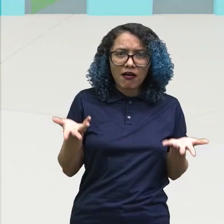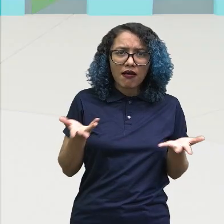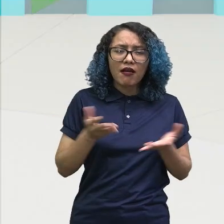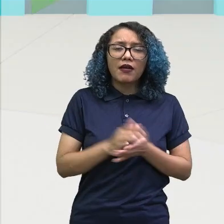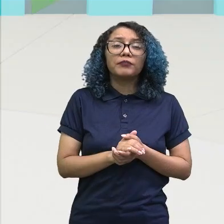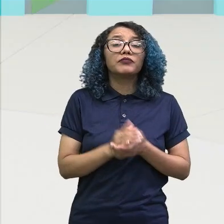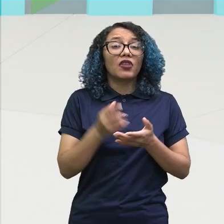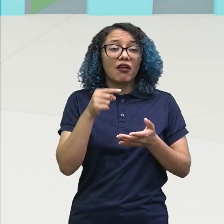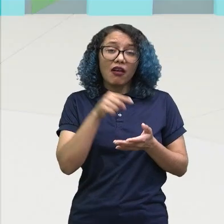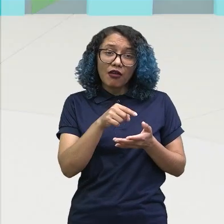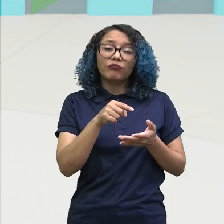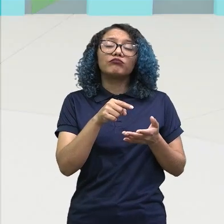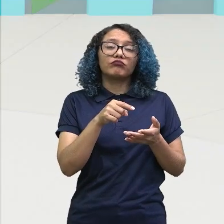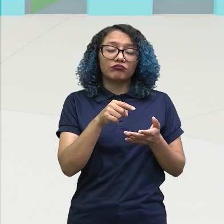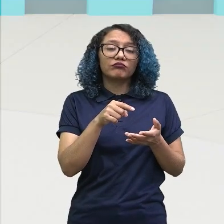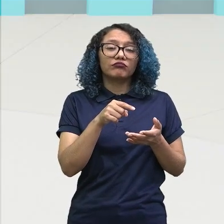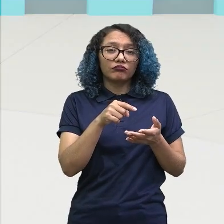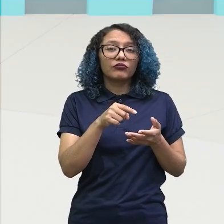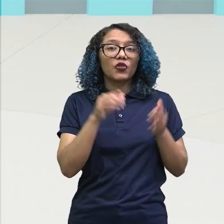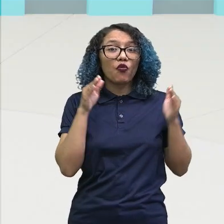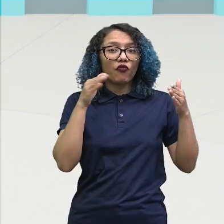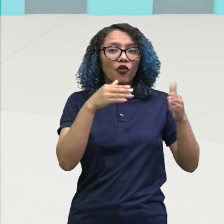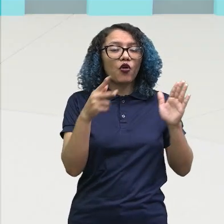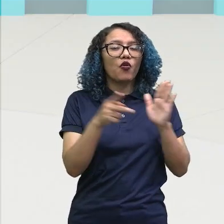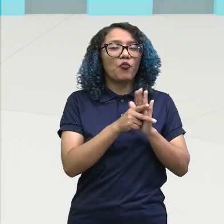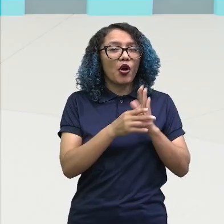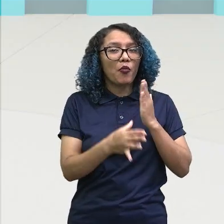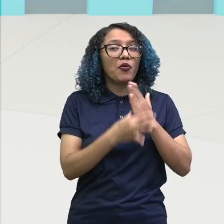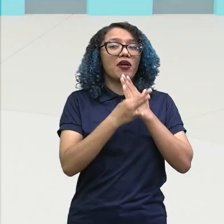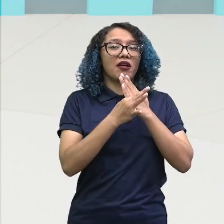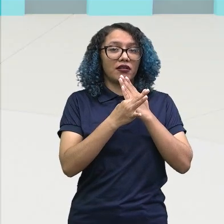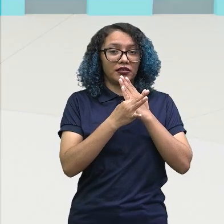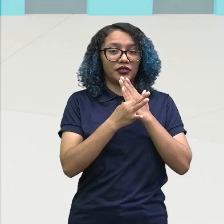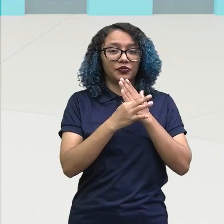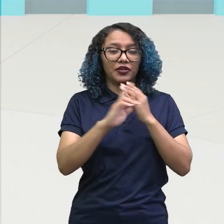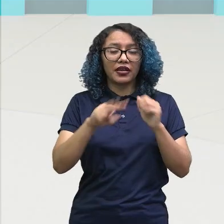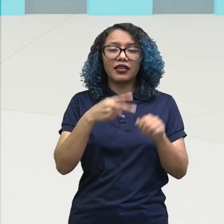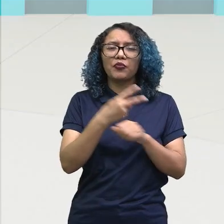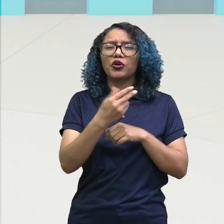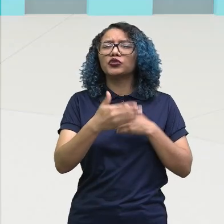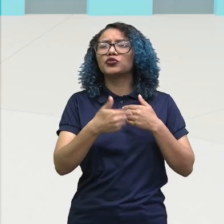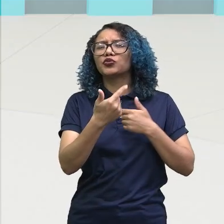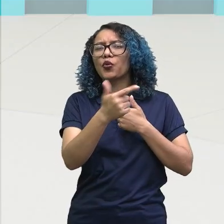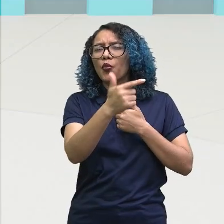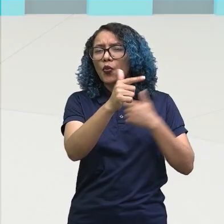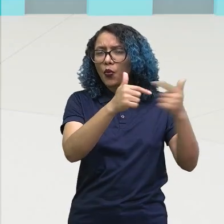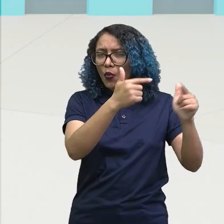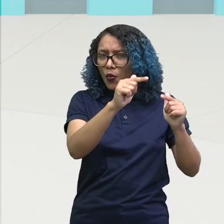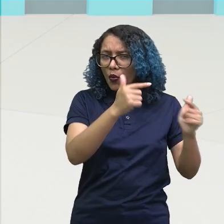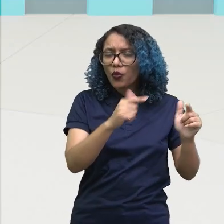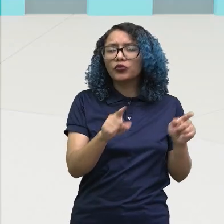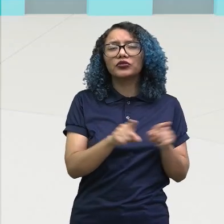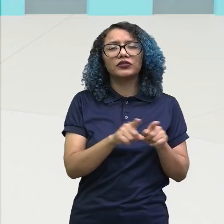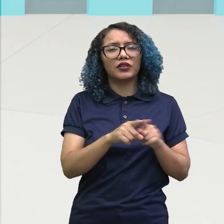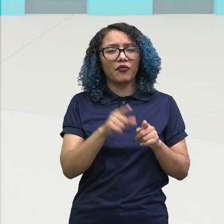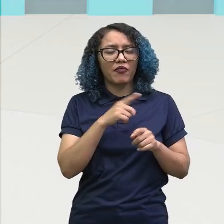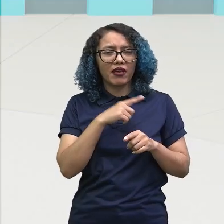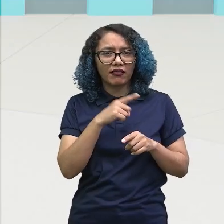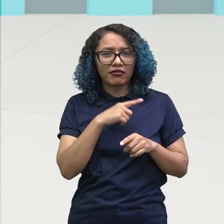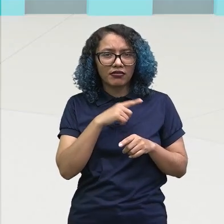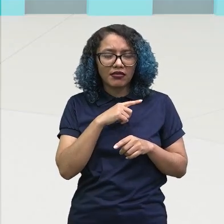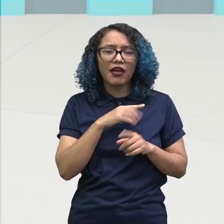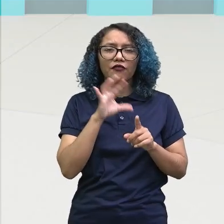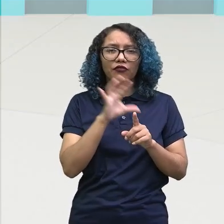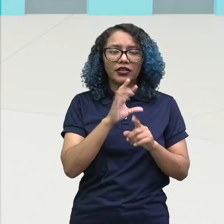Então, basicamente, essa é a ideia que vai ter no realismo, e depois vão surgir outras escolas literárias a partir do realismo, que